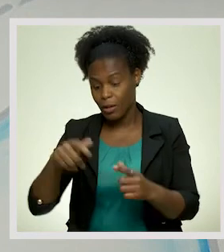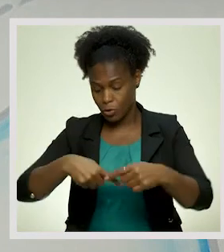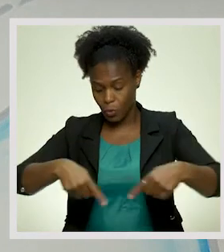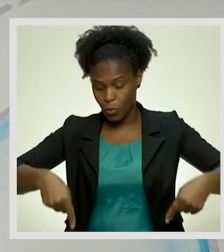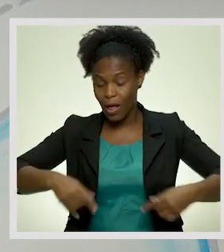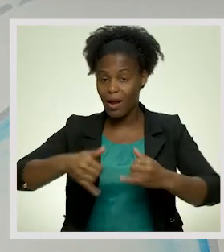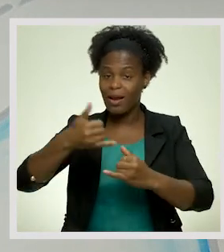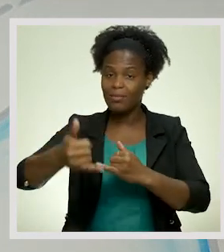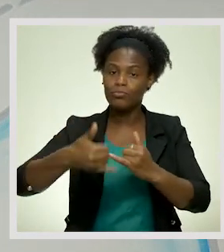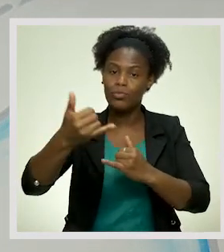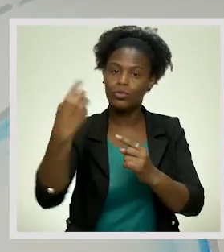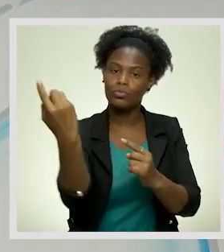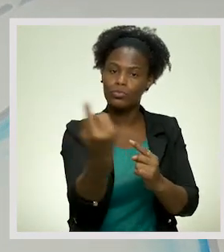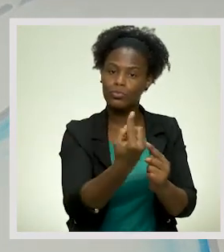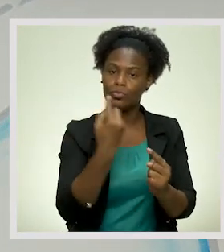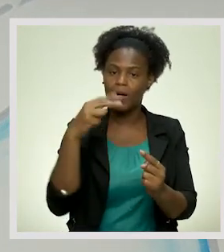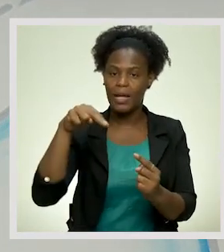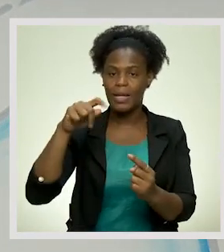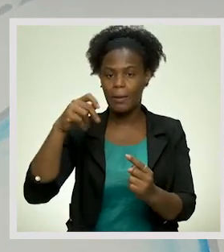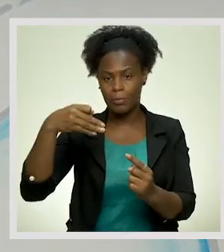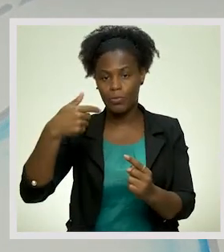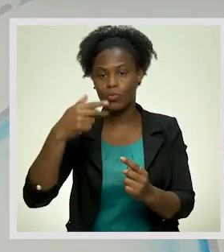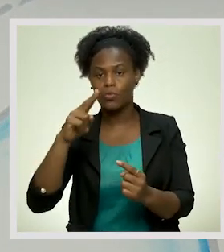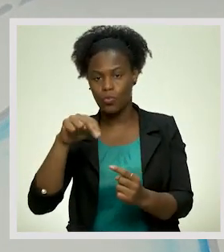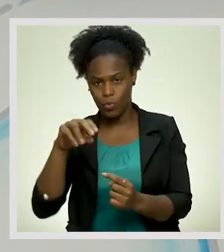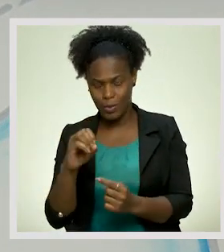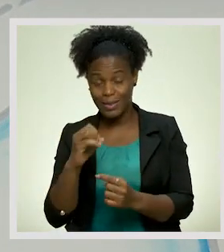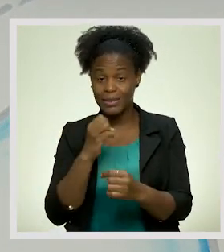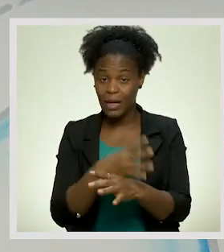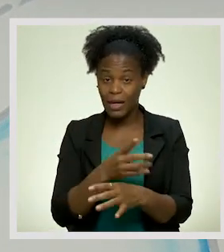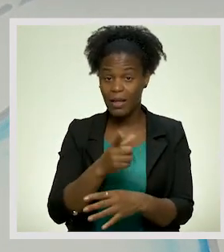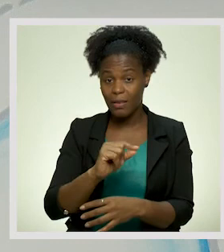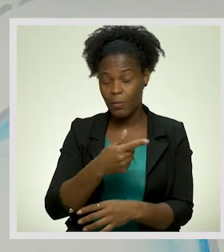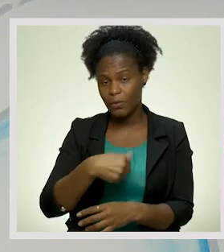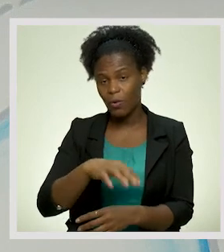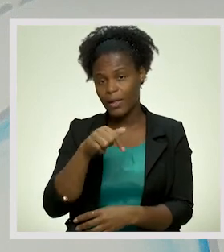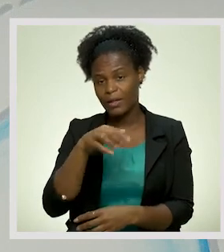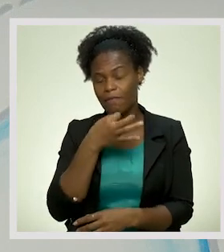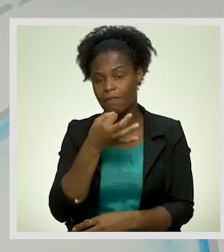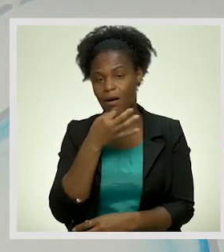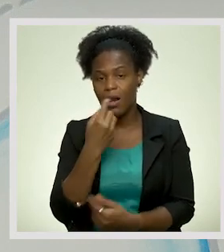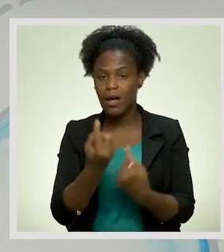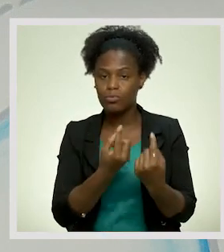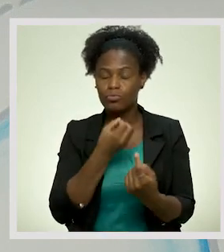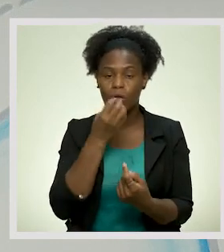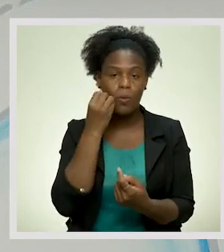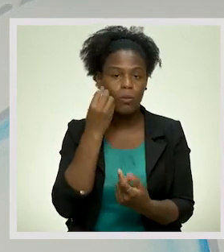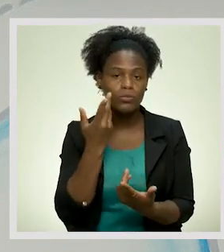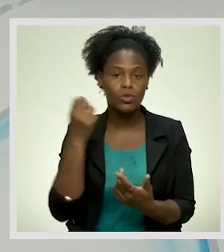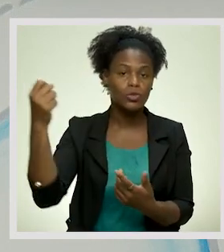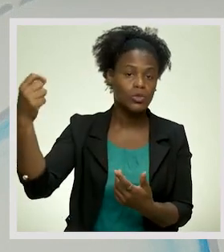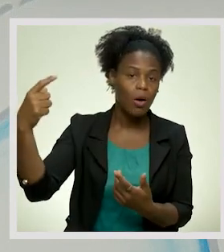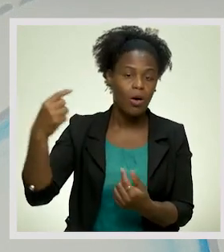órbita de Neptuno. De seguida, nós falamos aqui sobre algumas características do Sol, que é a